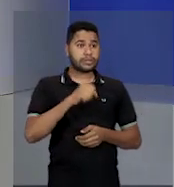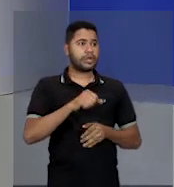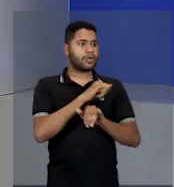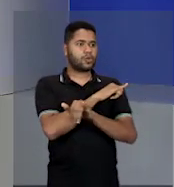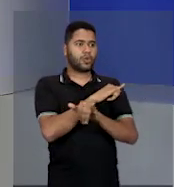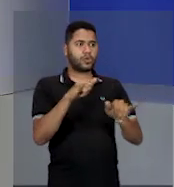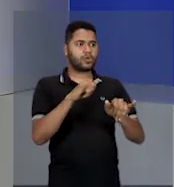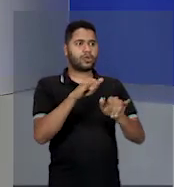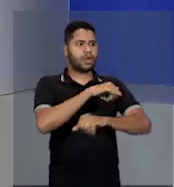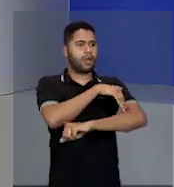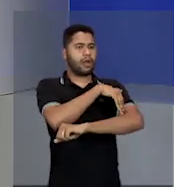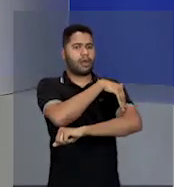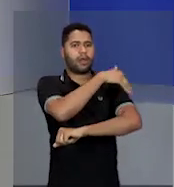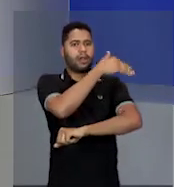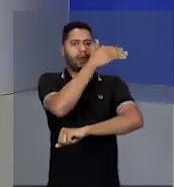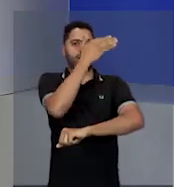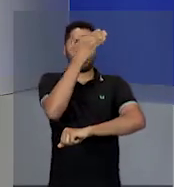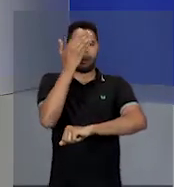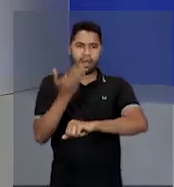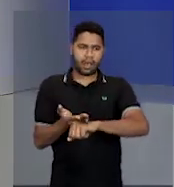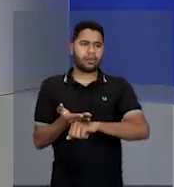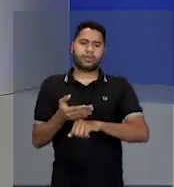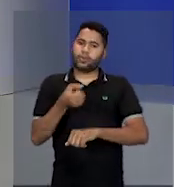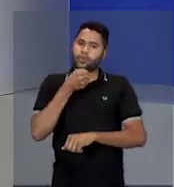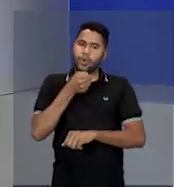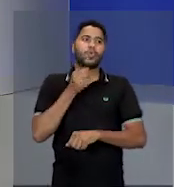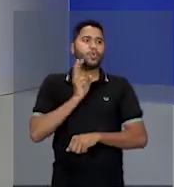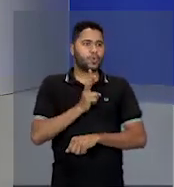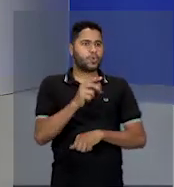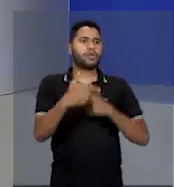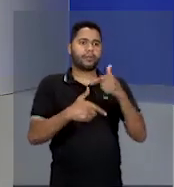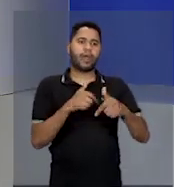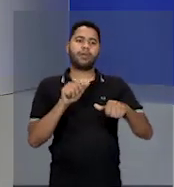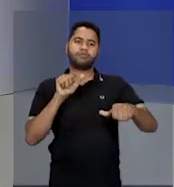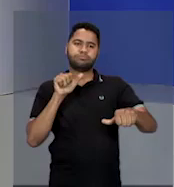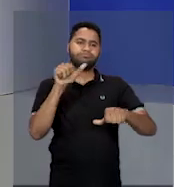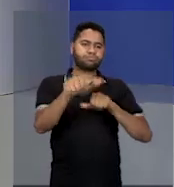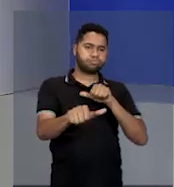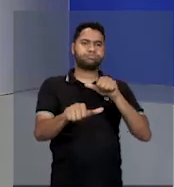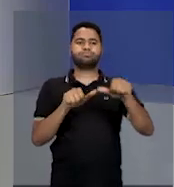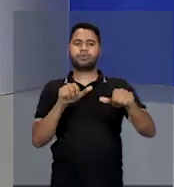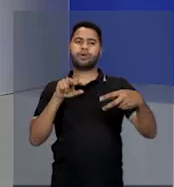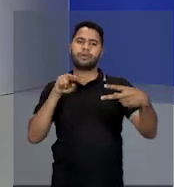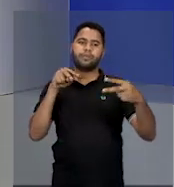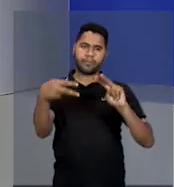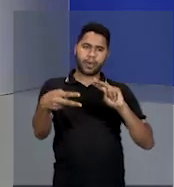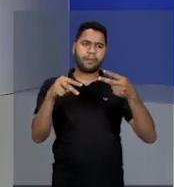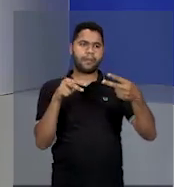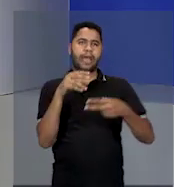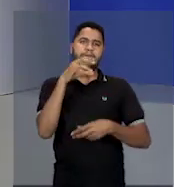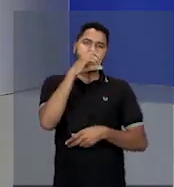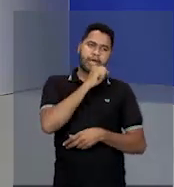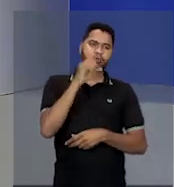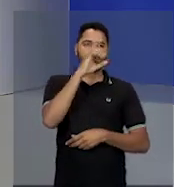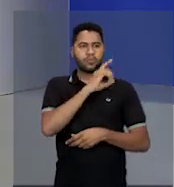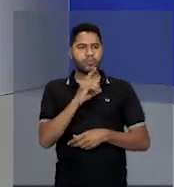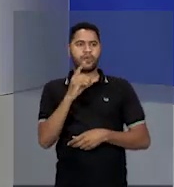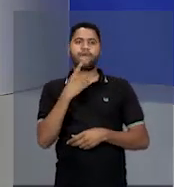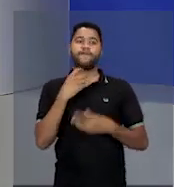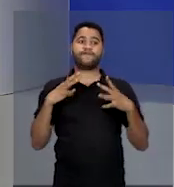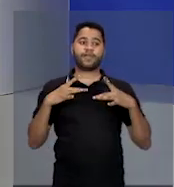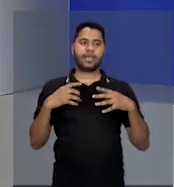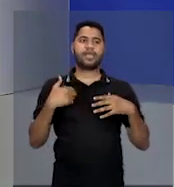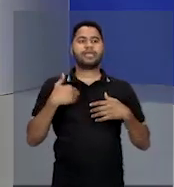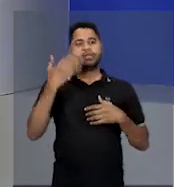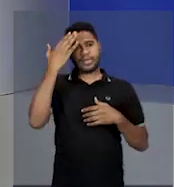não para, né, o trabalho do jornalista também não para. Então, a gente faz revezamentos, escalas nos fins de semana, né, nos feriados. Por exemplo, esse ano eu